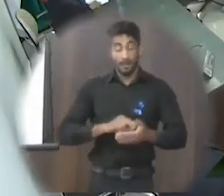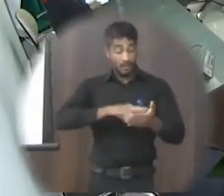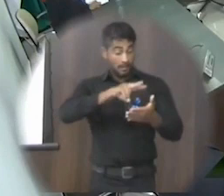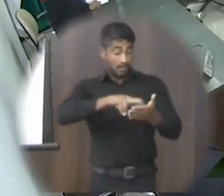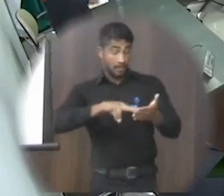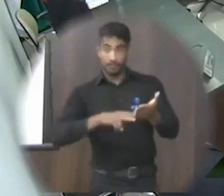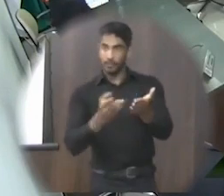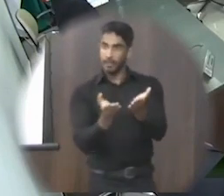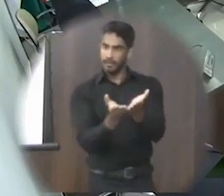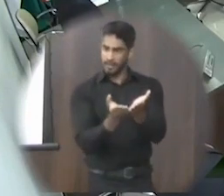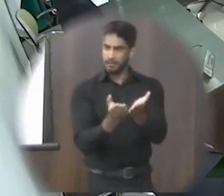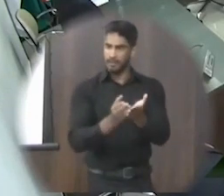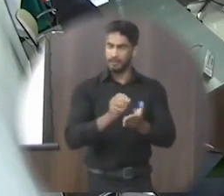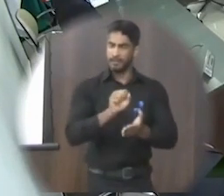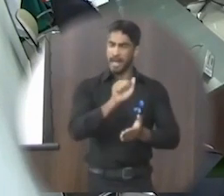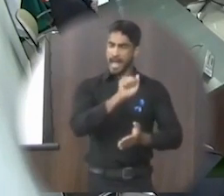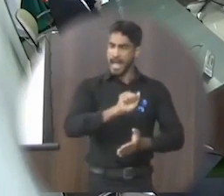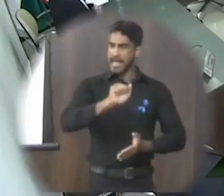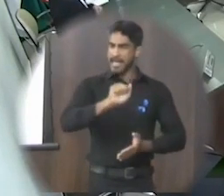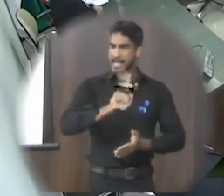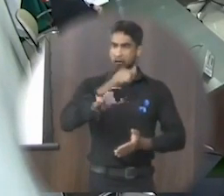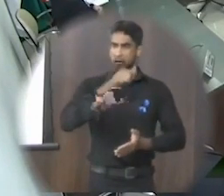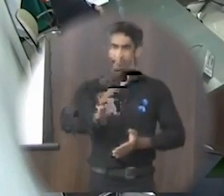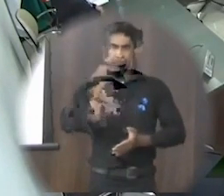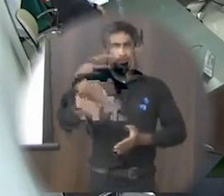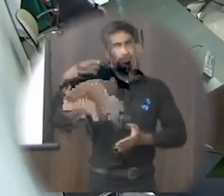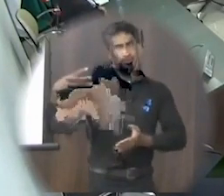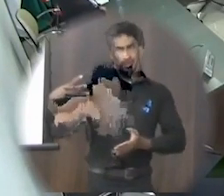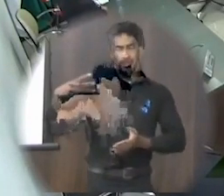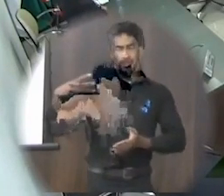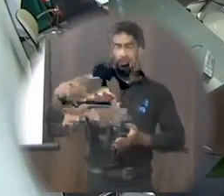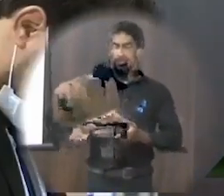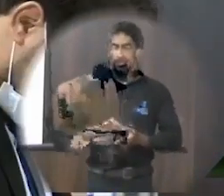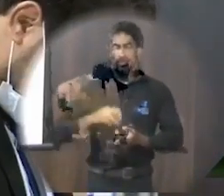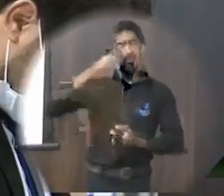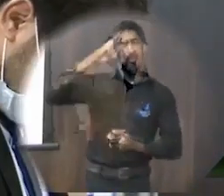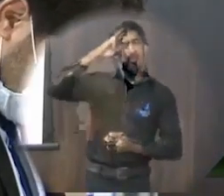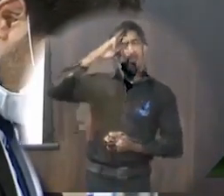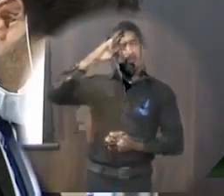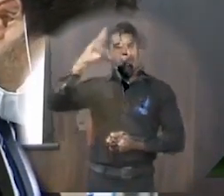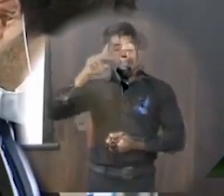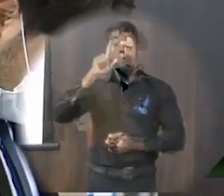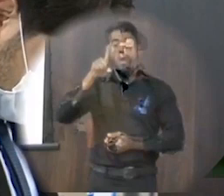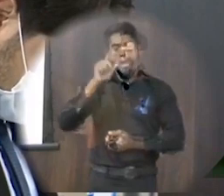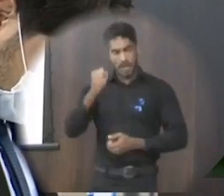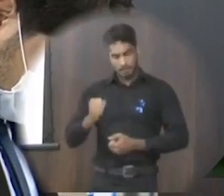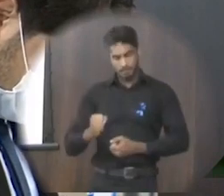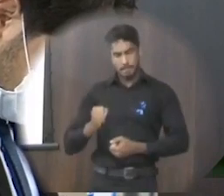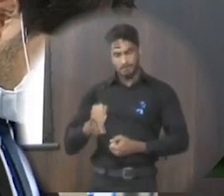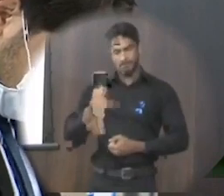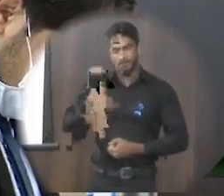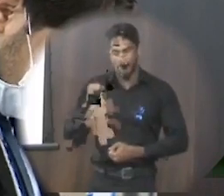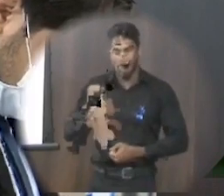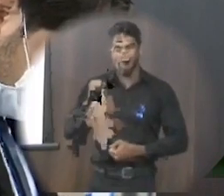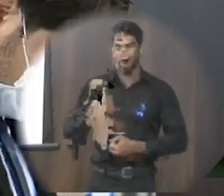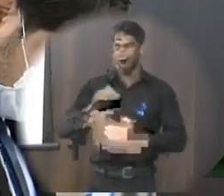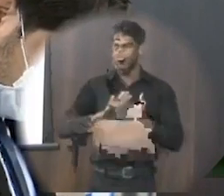Leitura bíblica, Salmo 23. O Senhor é o meu pastor, nada me